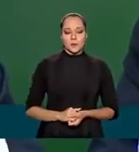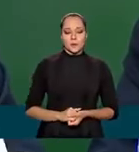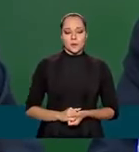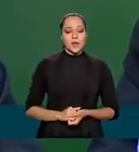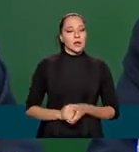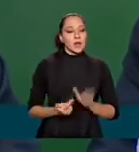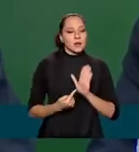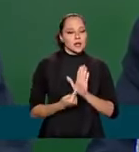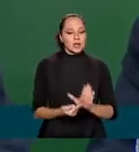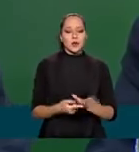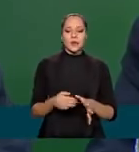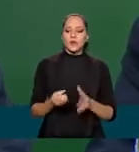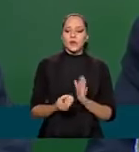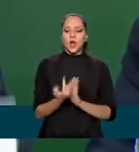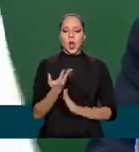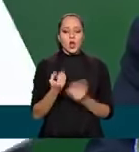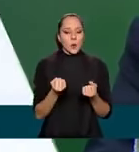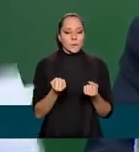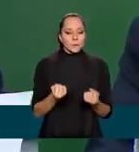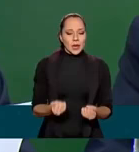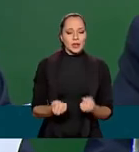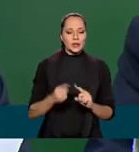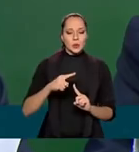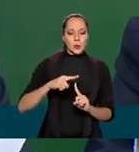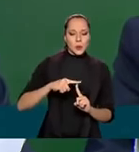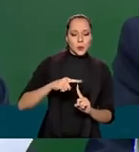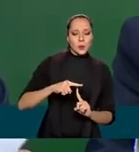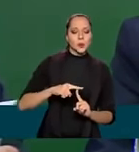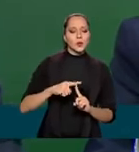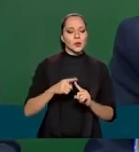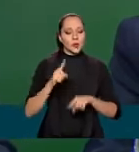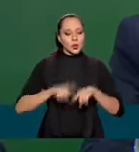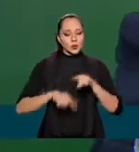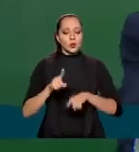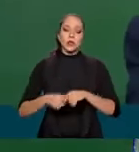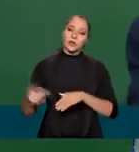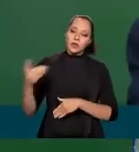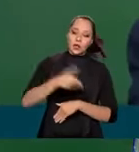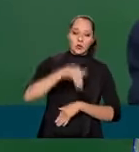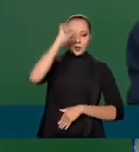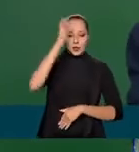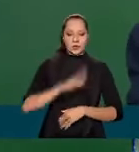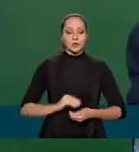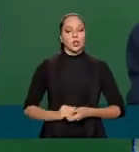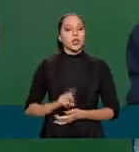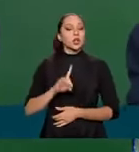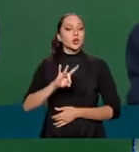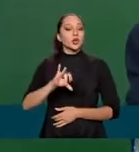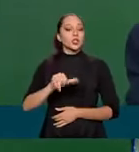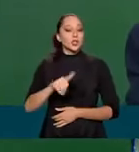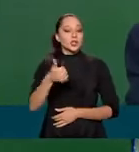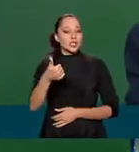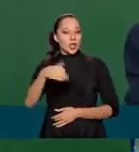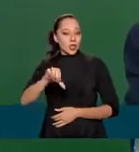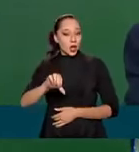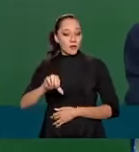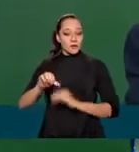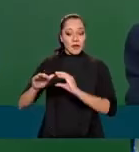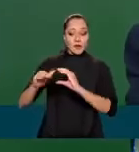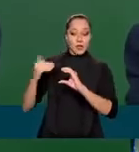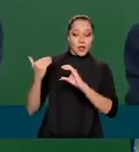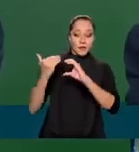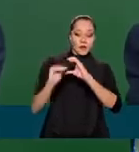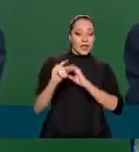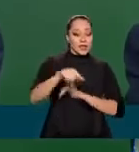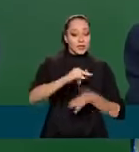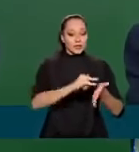produto Teoricamente viria ao Brasil no dia dezenove enviado este